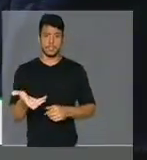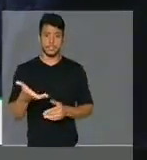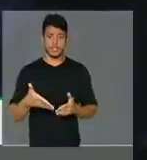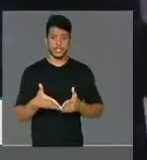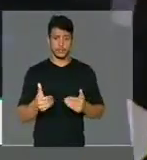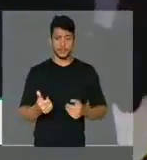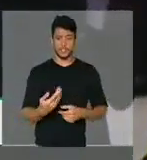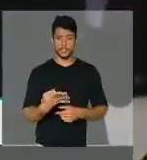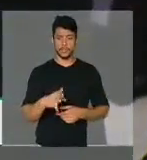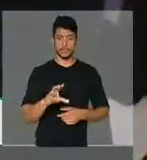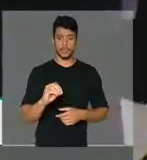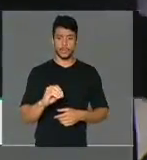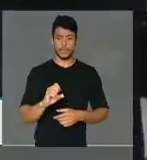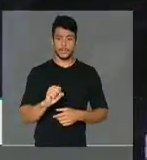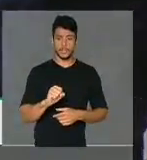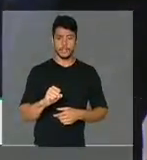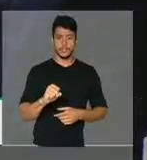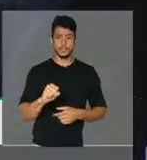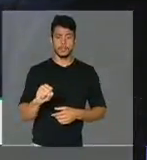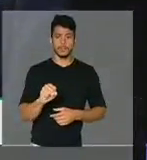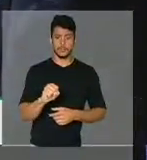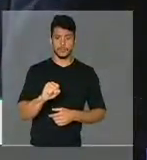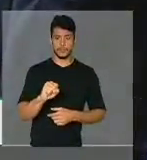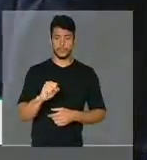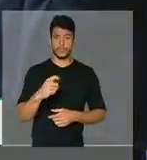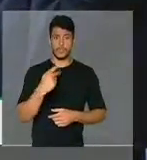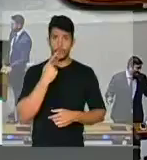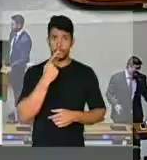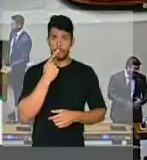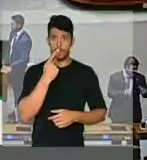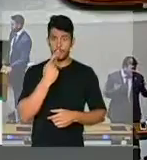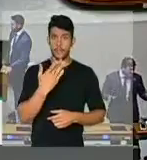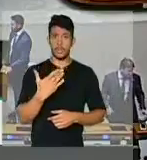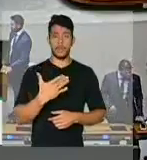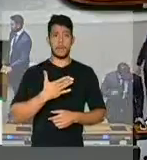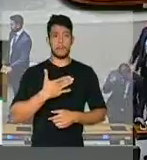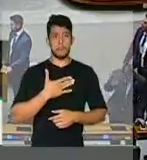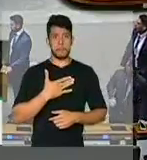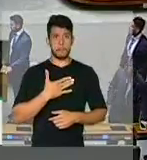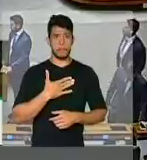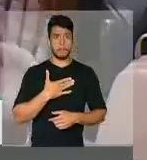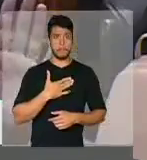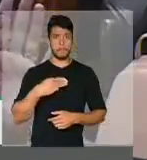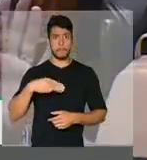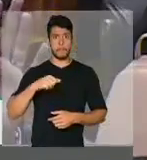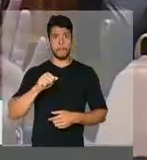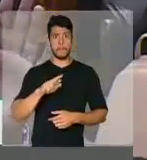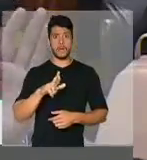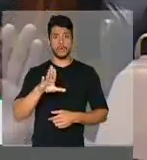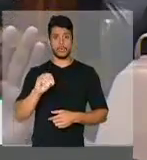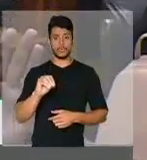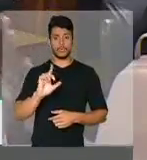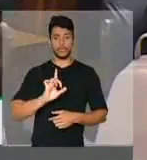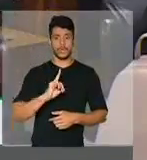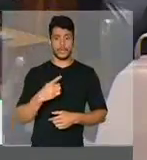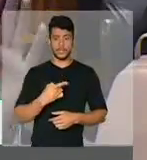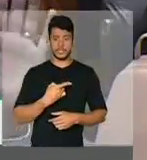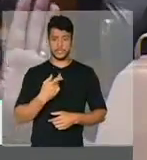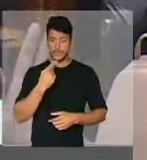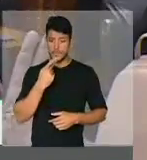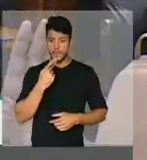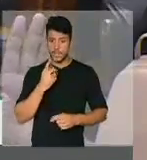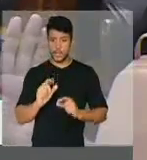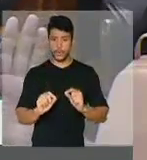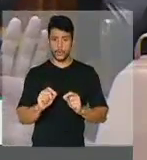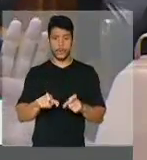aí. Vou falar em meu nome, Mauro Pereira. Não estou falando o nome da bancada do PMDB. Nós não estamos tratando de um